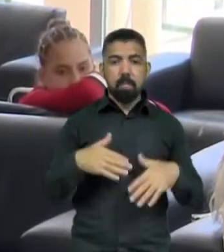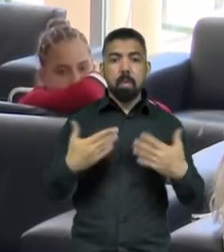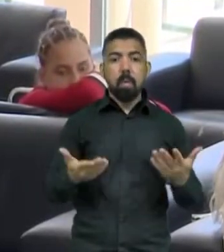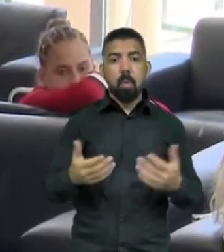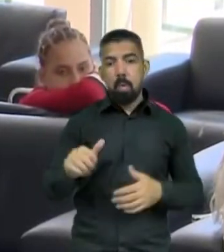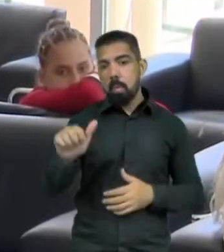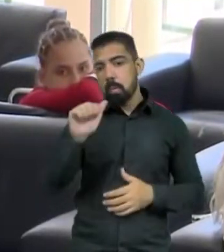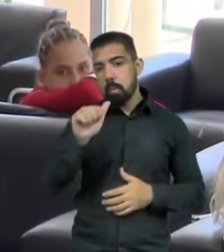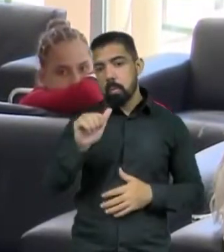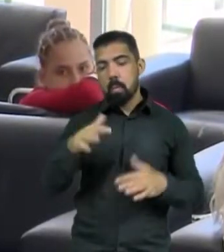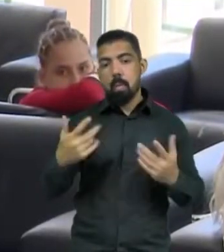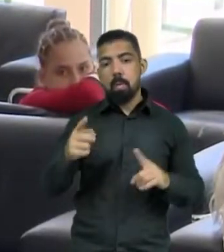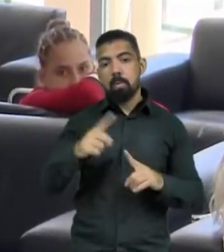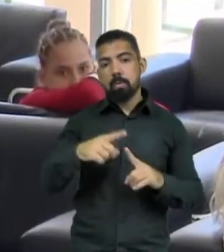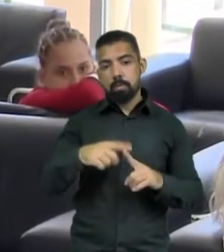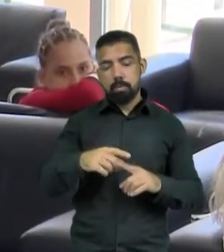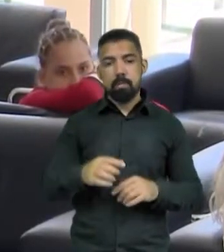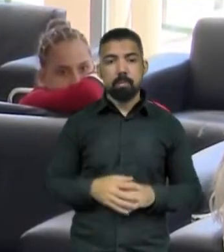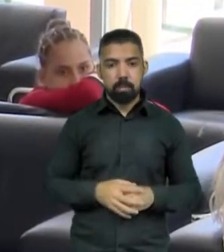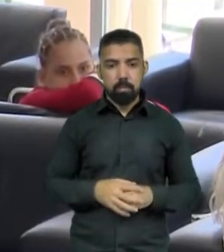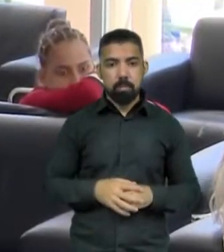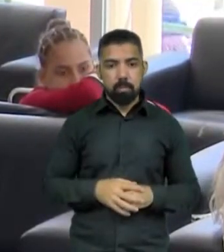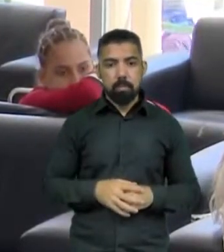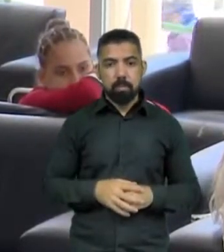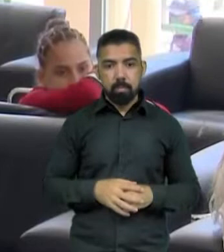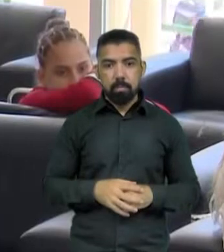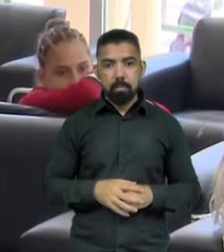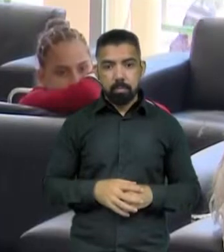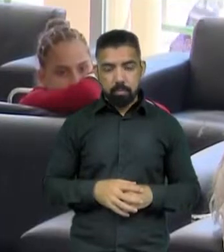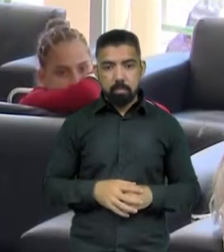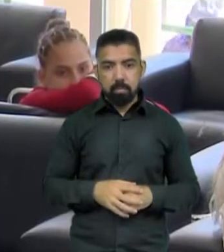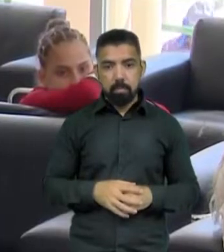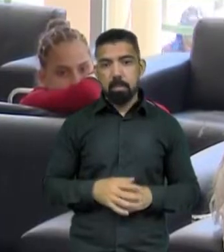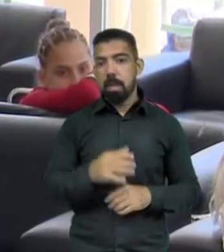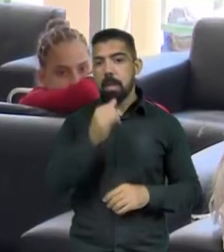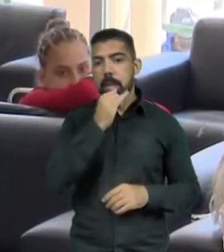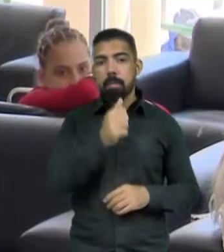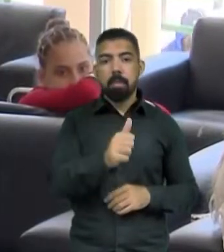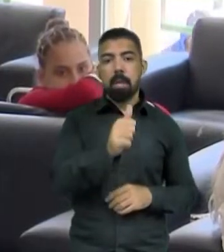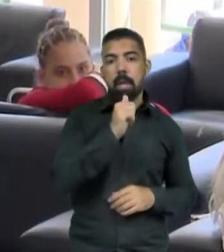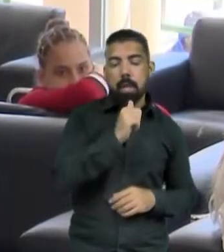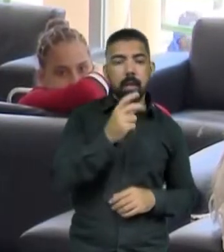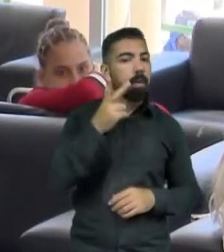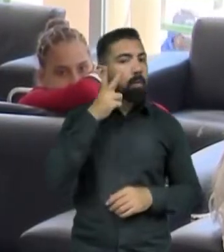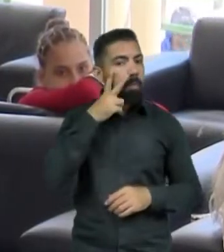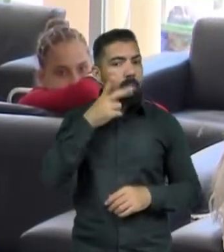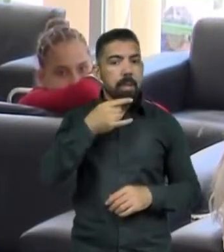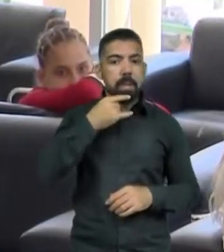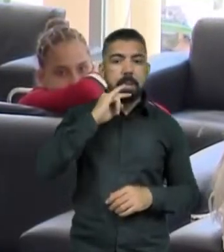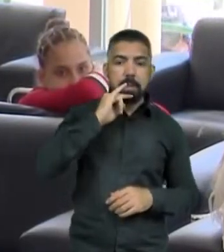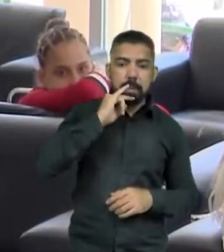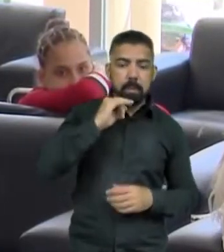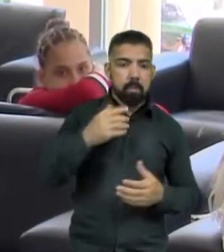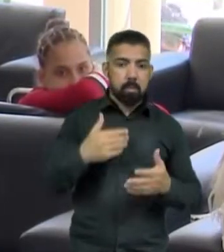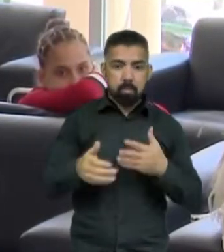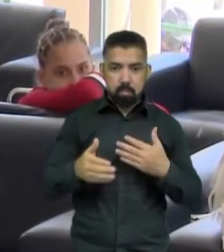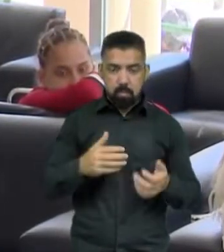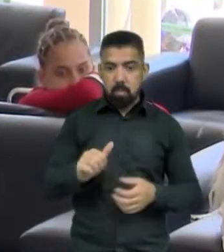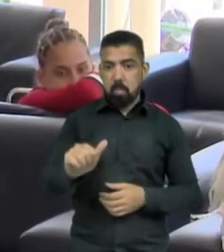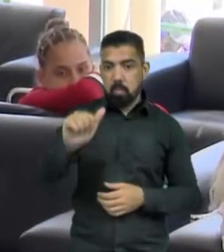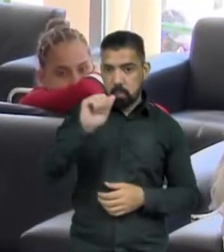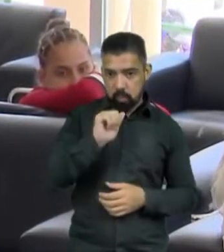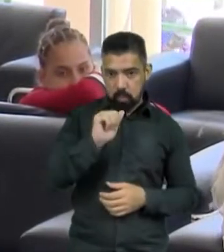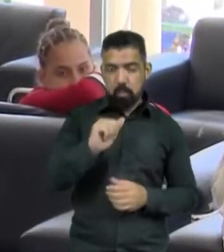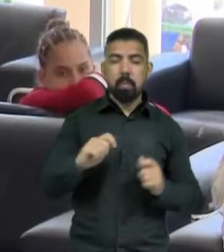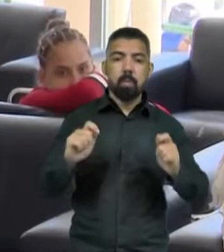importa o tipo de álcool. Uma taça de vinho, uma dose de cachaça, um copo de cerveja que você tome, você